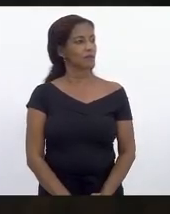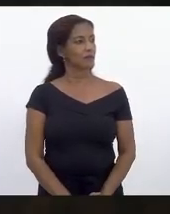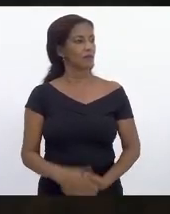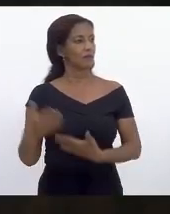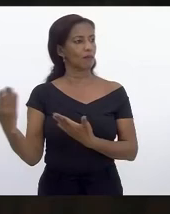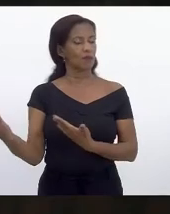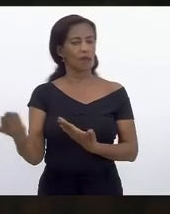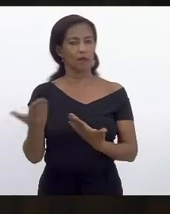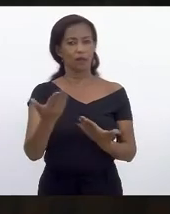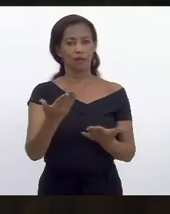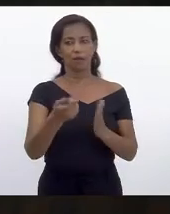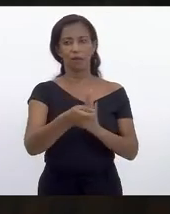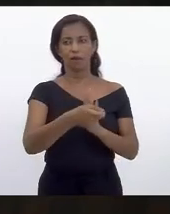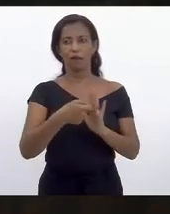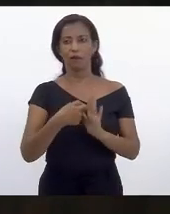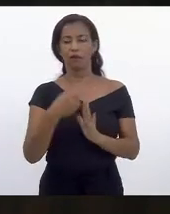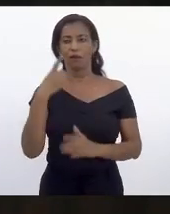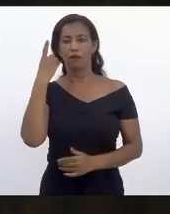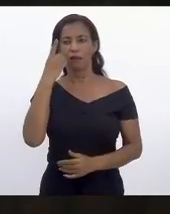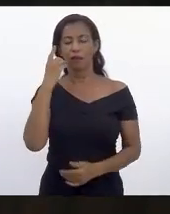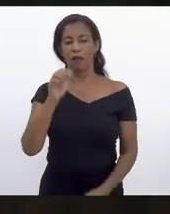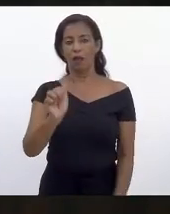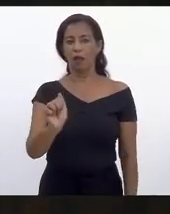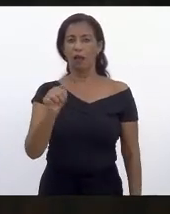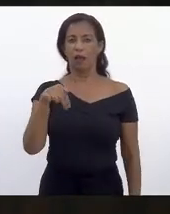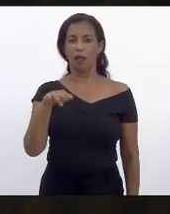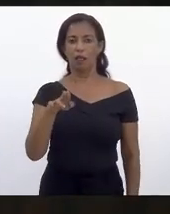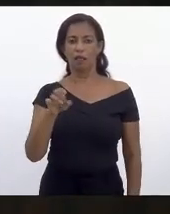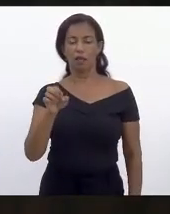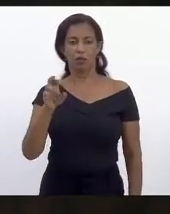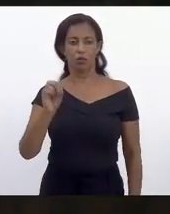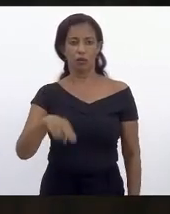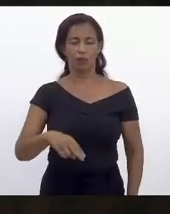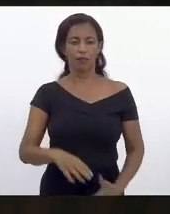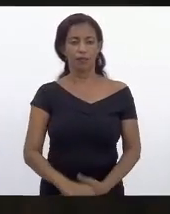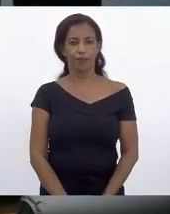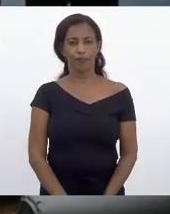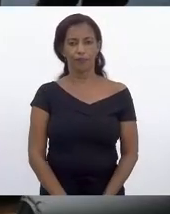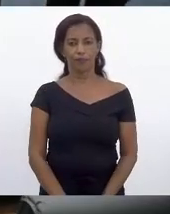Próximo orador inscrito é o nobre deputado Anderson Moraes.